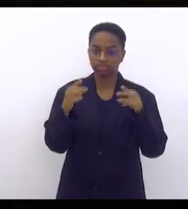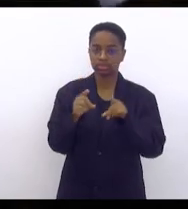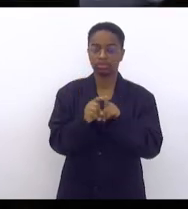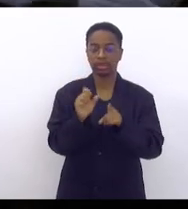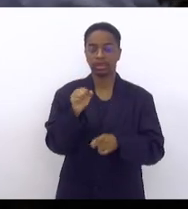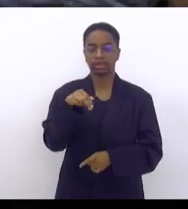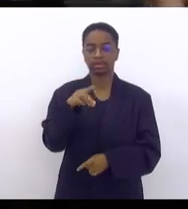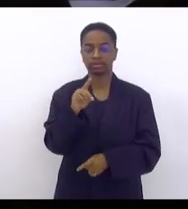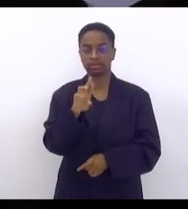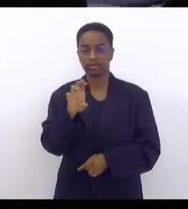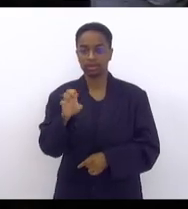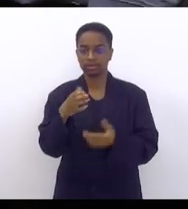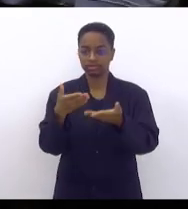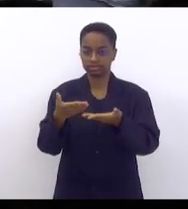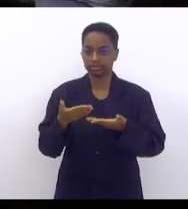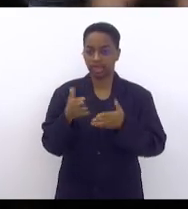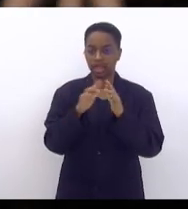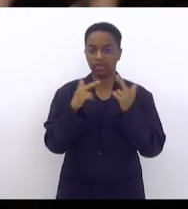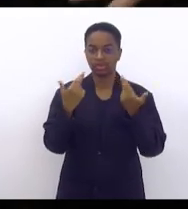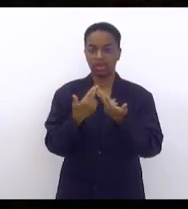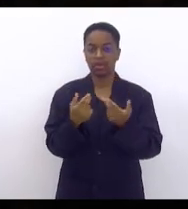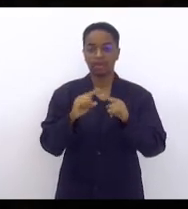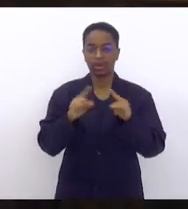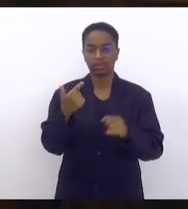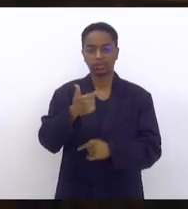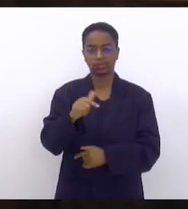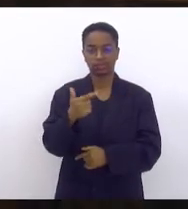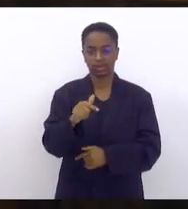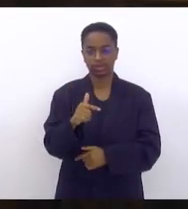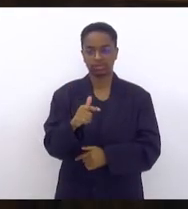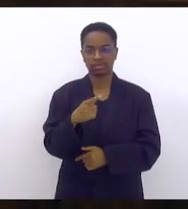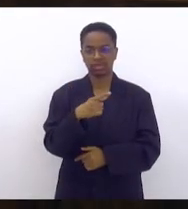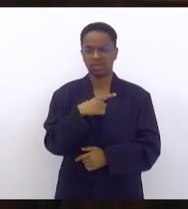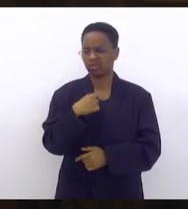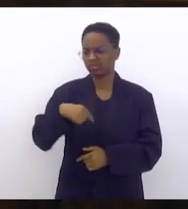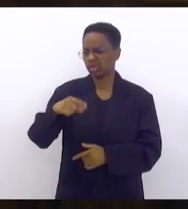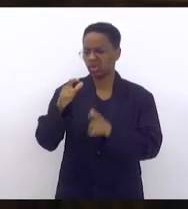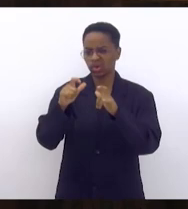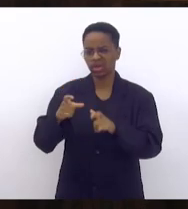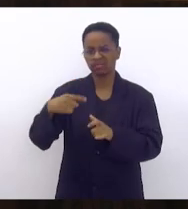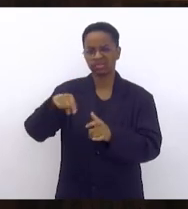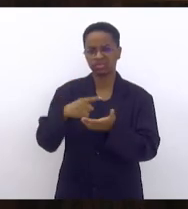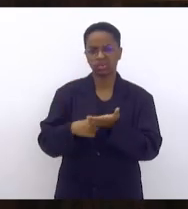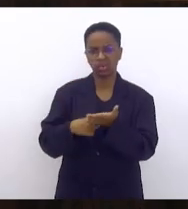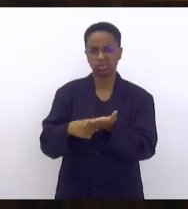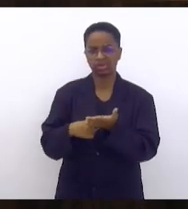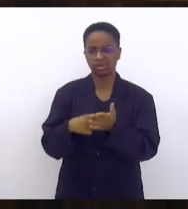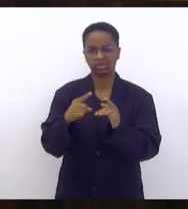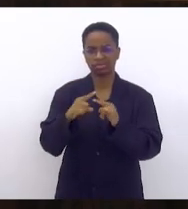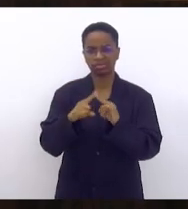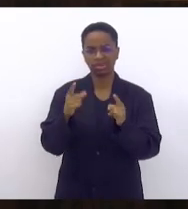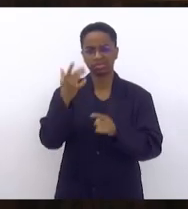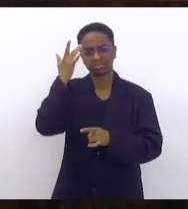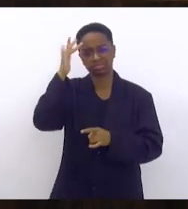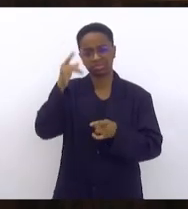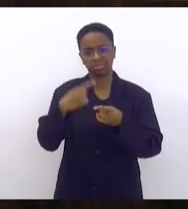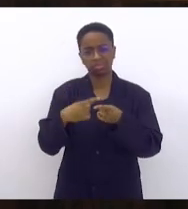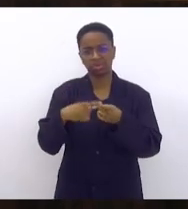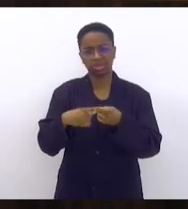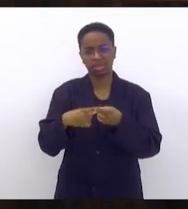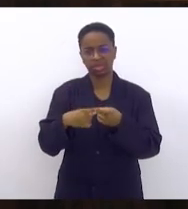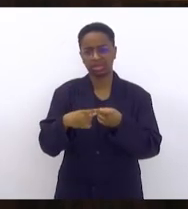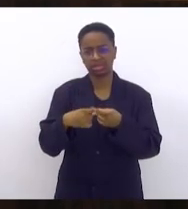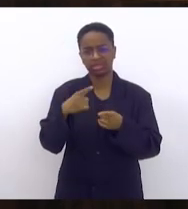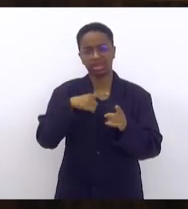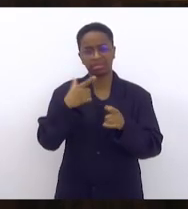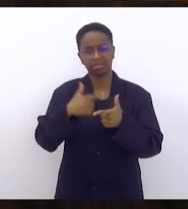ia me chamar para uma reunião que acabou não acontecendo, que eu ia em algum lugar que vocês marcaram, que eu iria, não sei porquê, houve algum problema